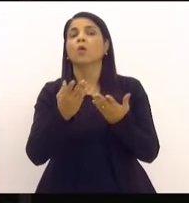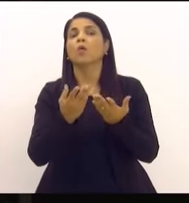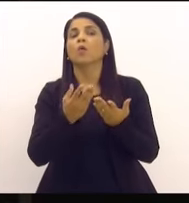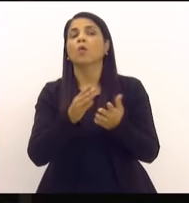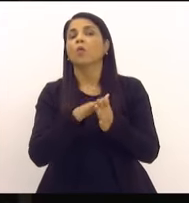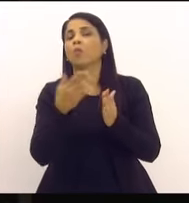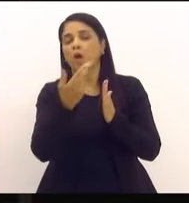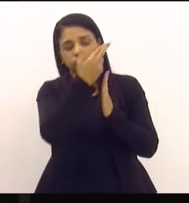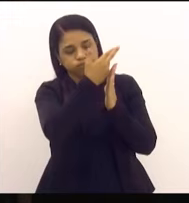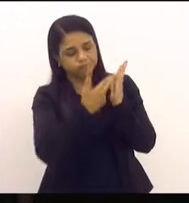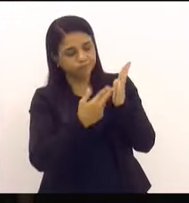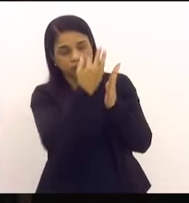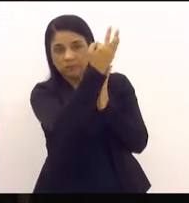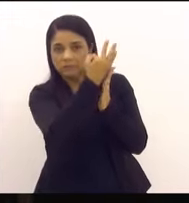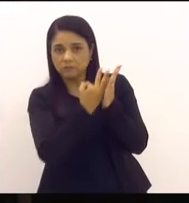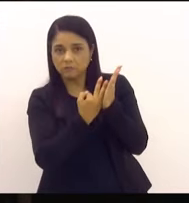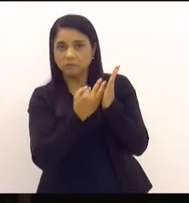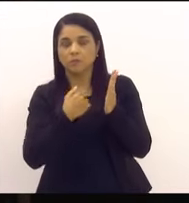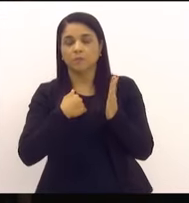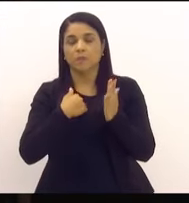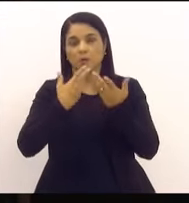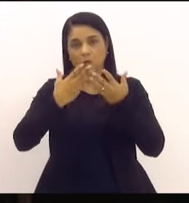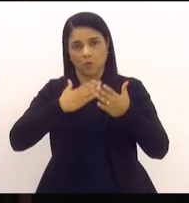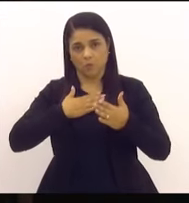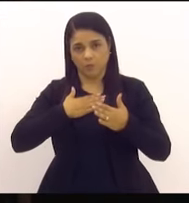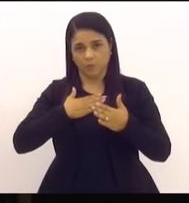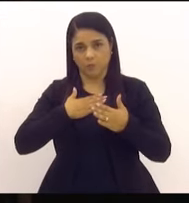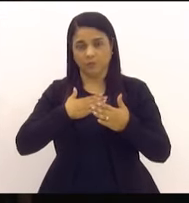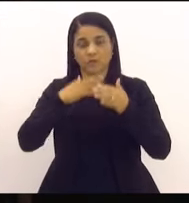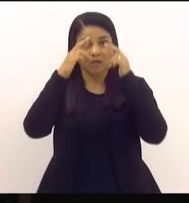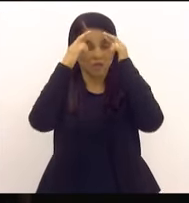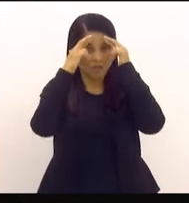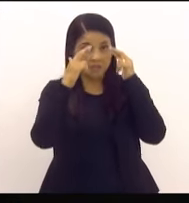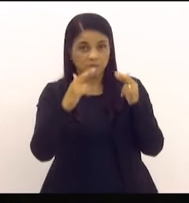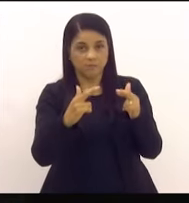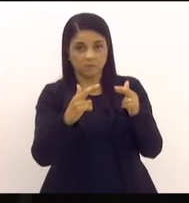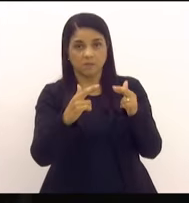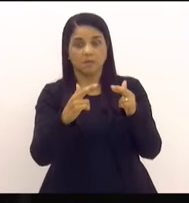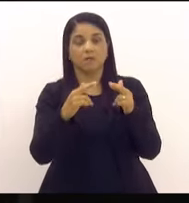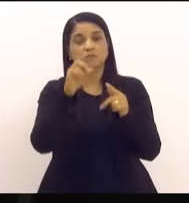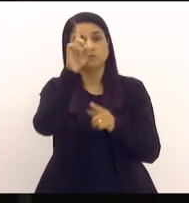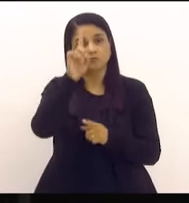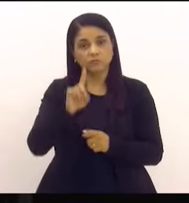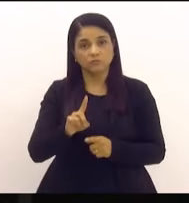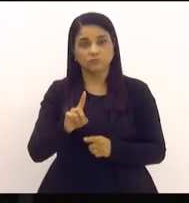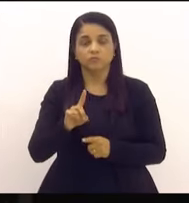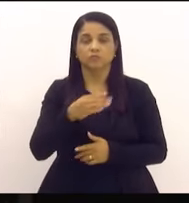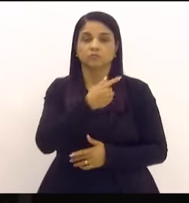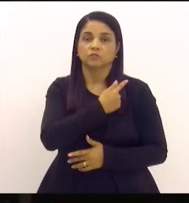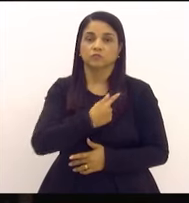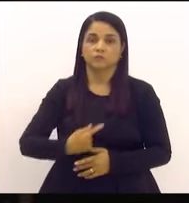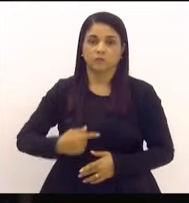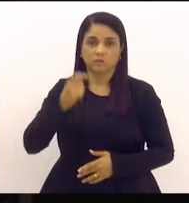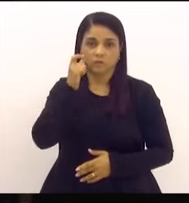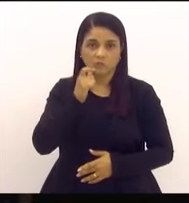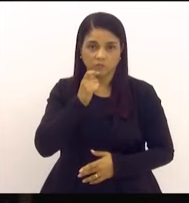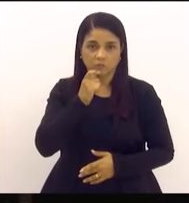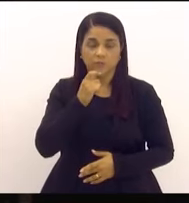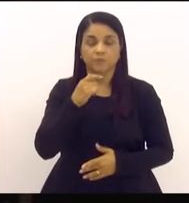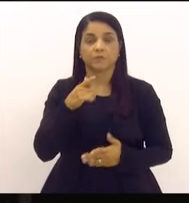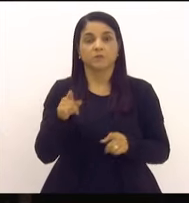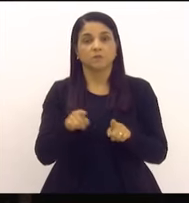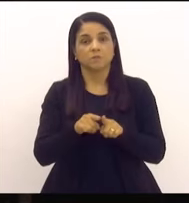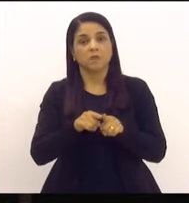relatório que será de minha lavra, no sentido, em primeiro lugar, de respeitar o direito do governador Cláudio Castro, enaltecer aqui